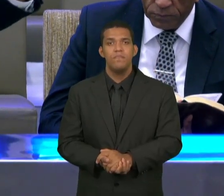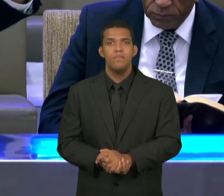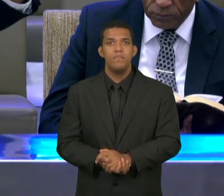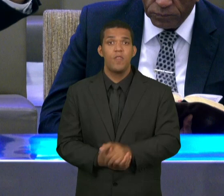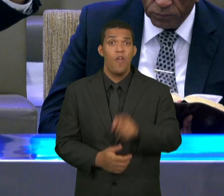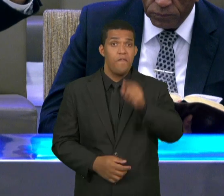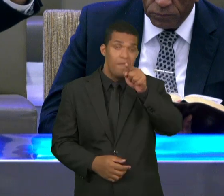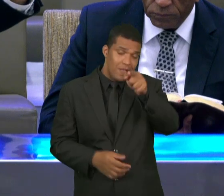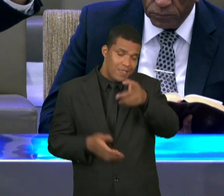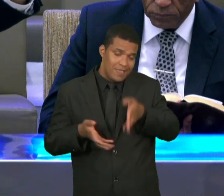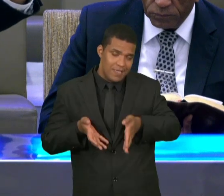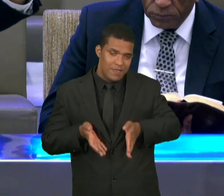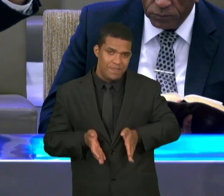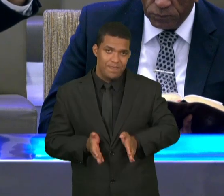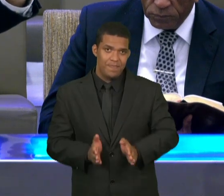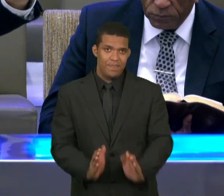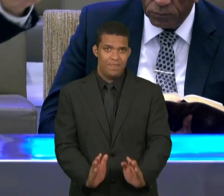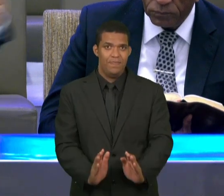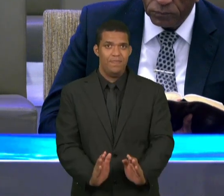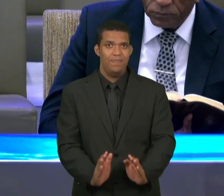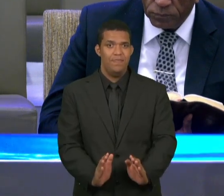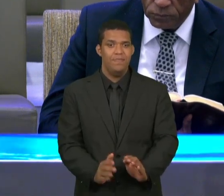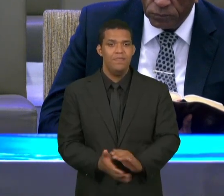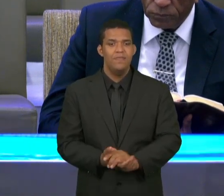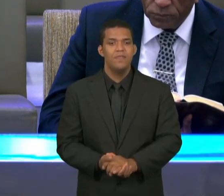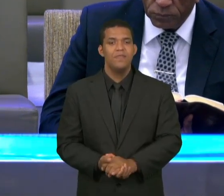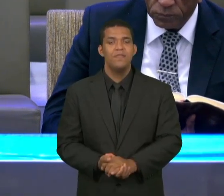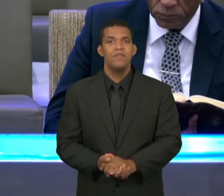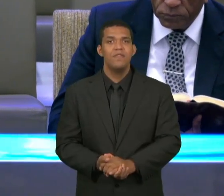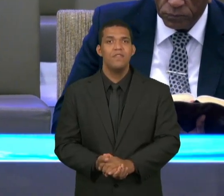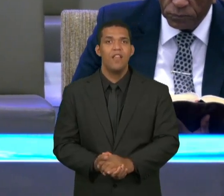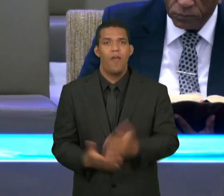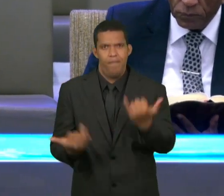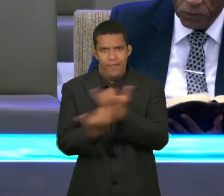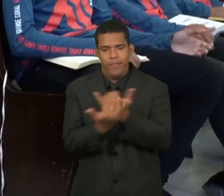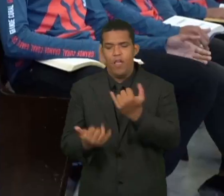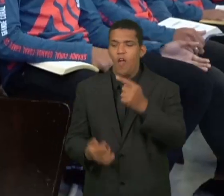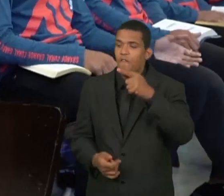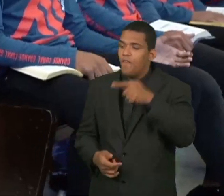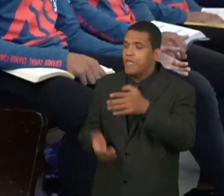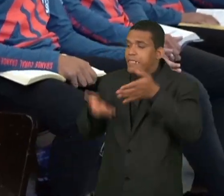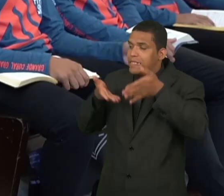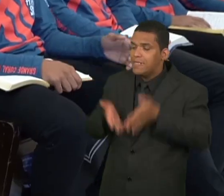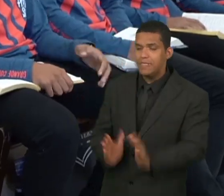Você nasceu. Então diga para quem está ao seu lado: você nasceu